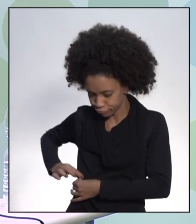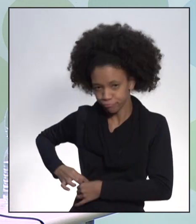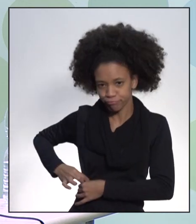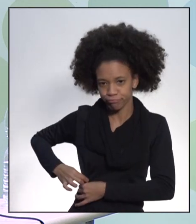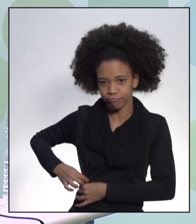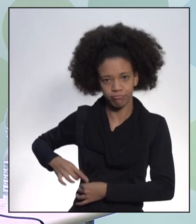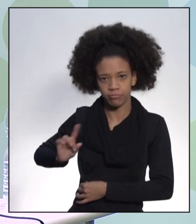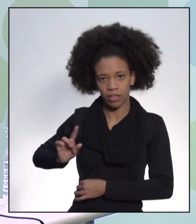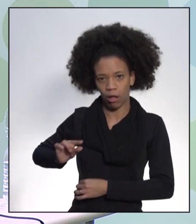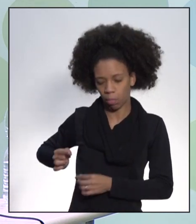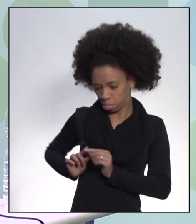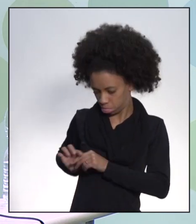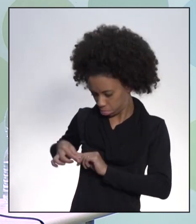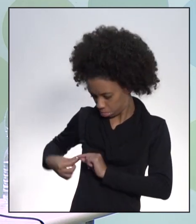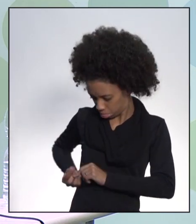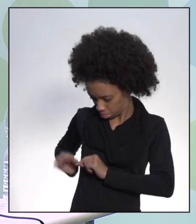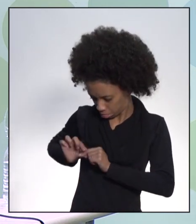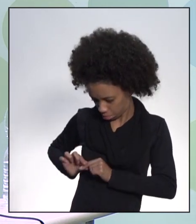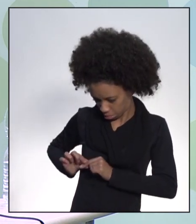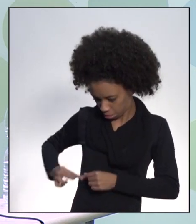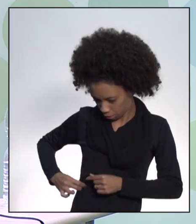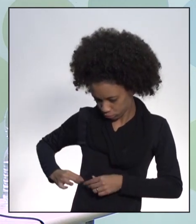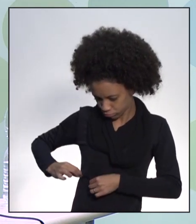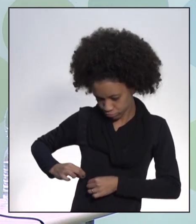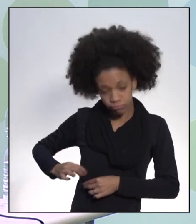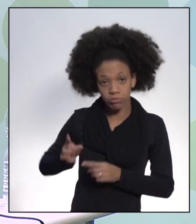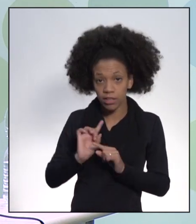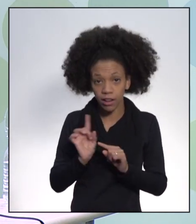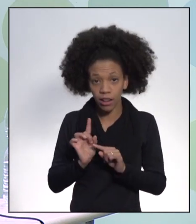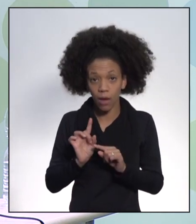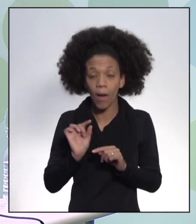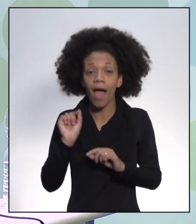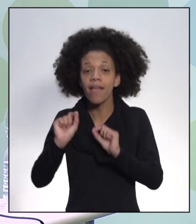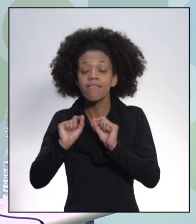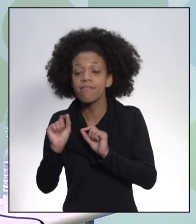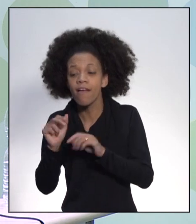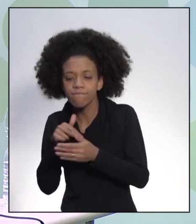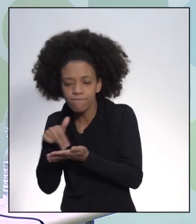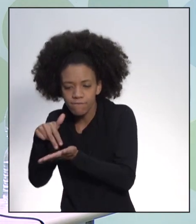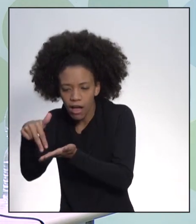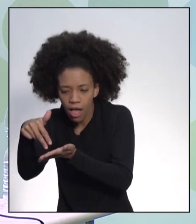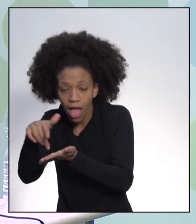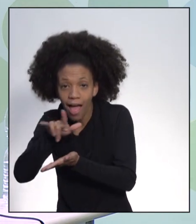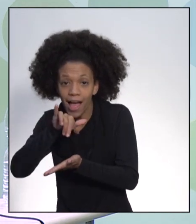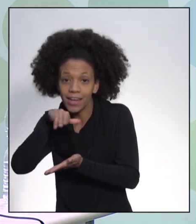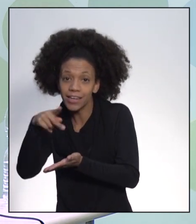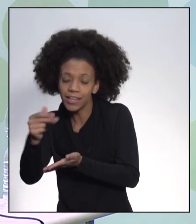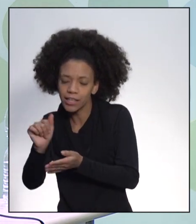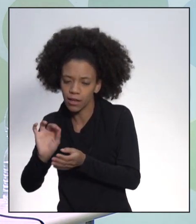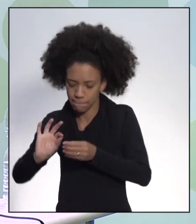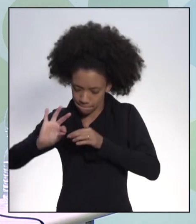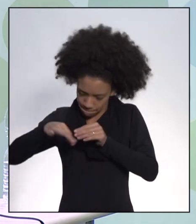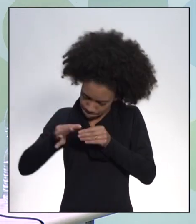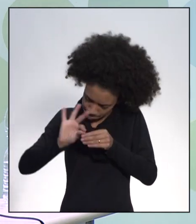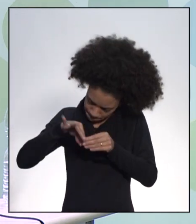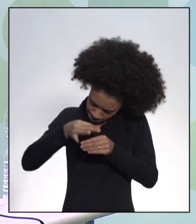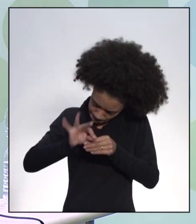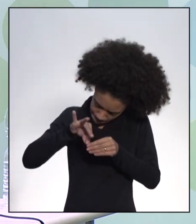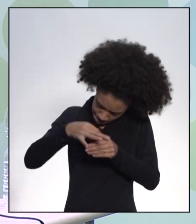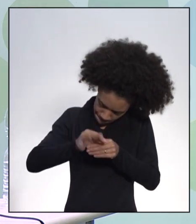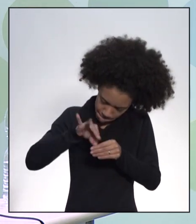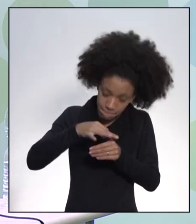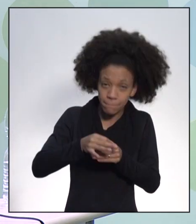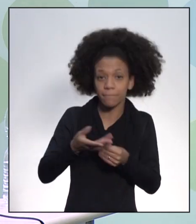Quem vai é quem não fez o trabalho, segundo essa história. Quem vai é a linha. Quem fez o buraquinho foi a